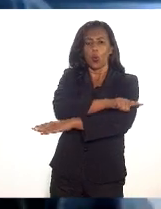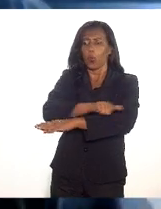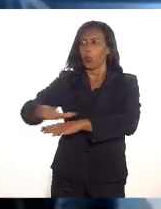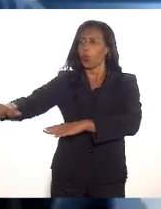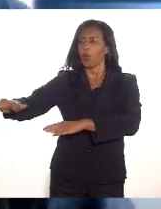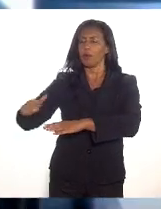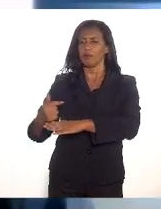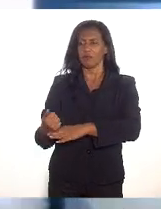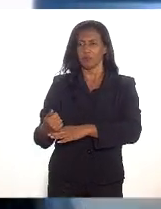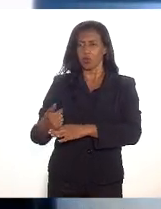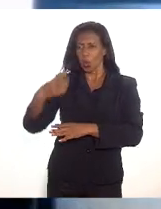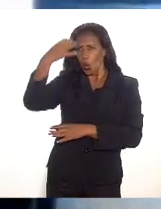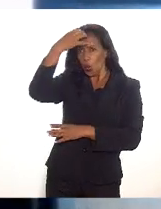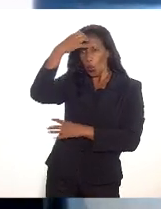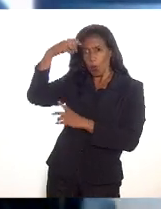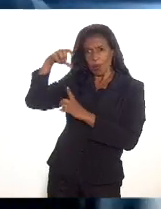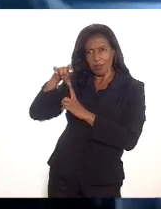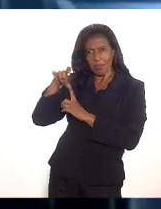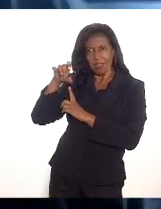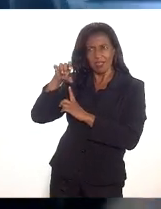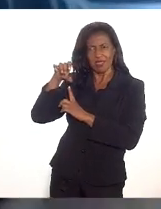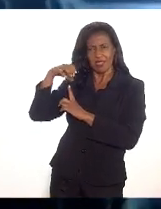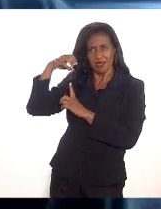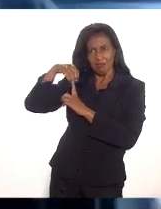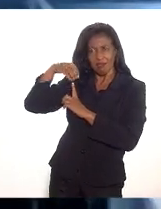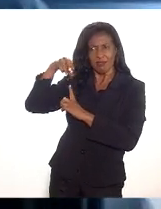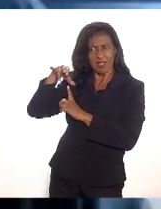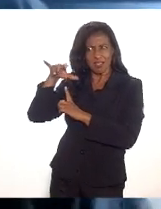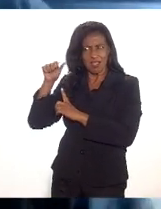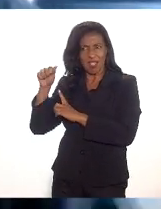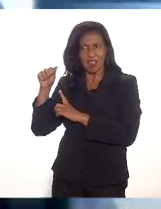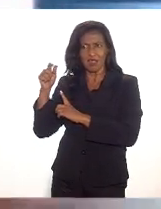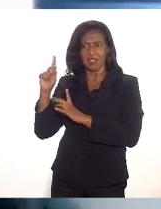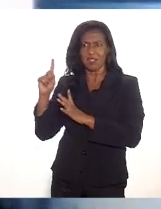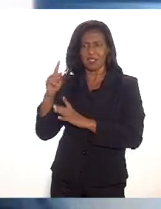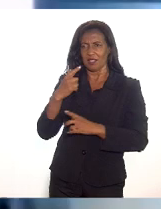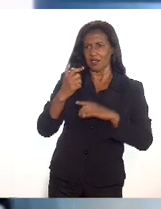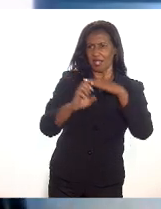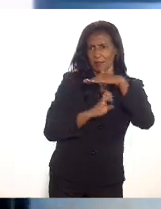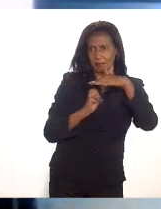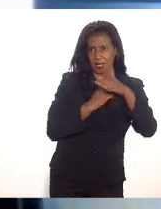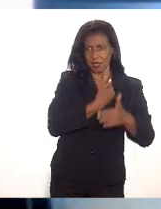dos trabalhadores da SEDAI? Não. Culpa da empresa pública? Não. Mas